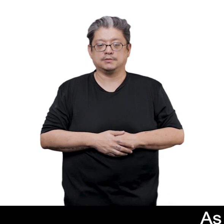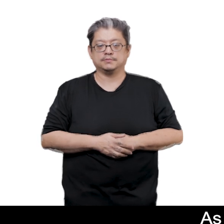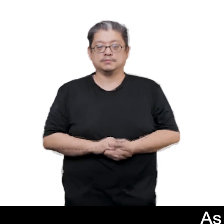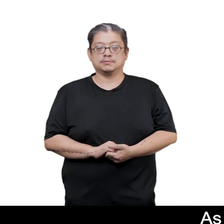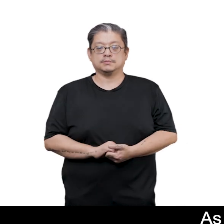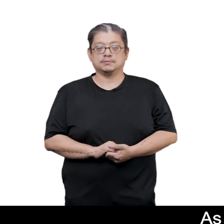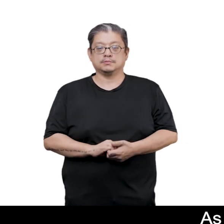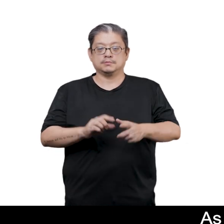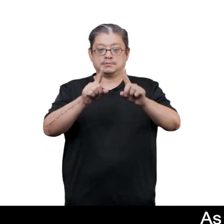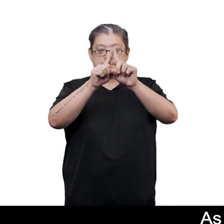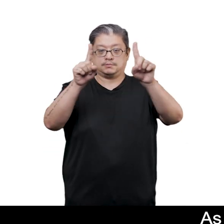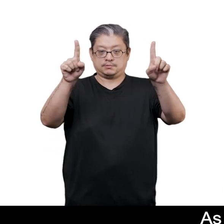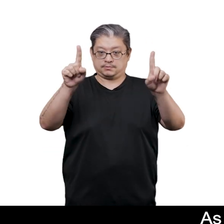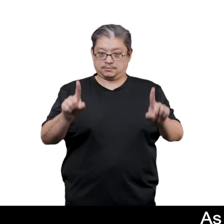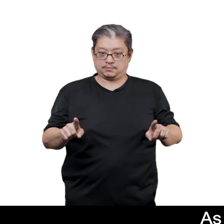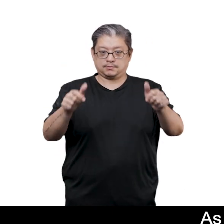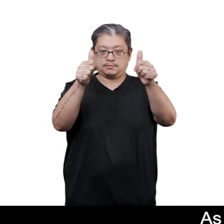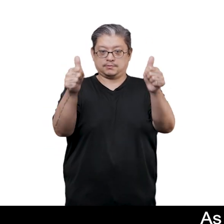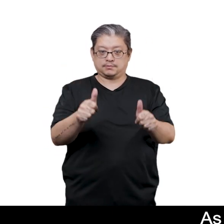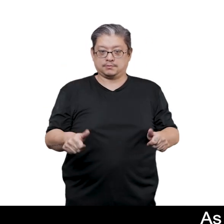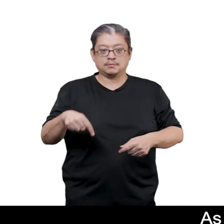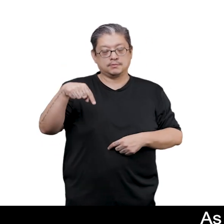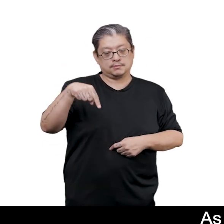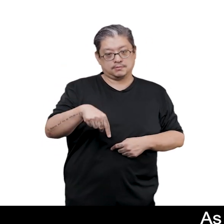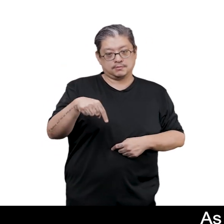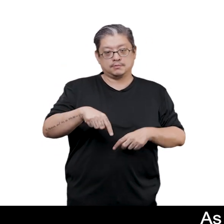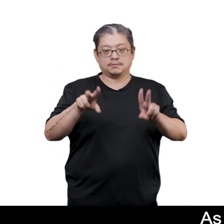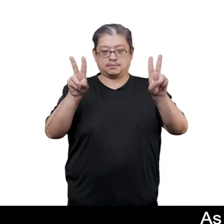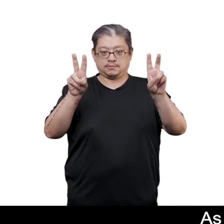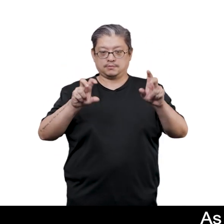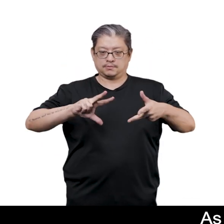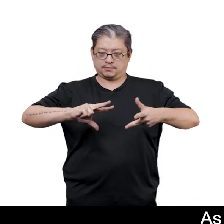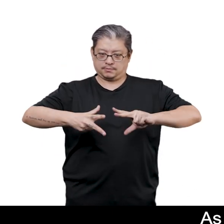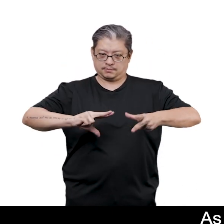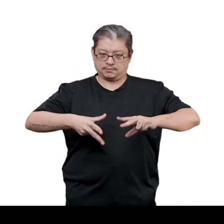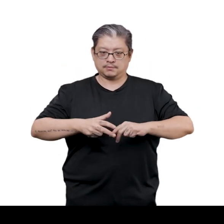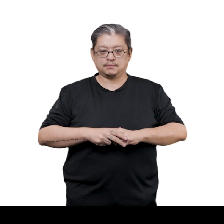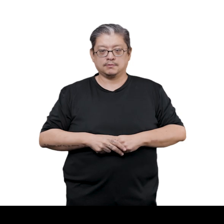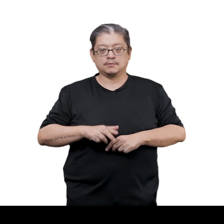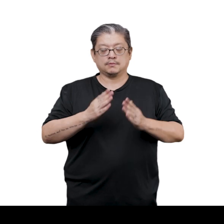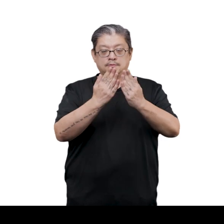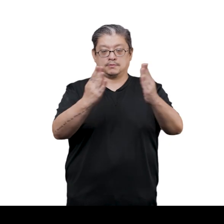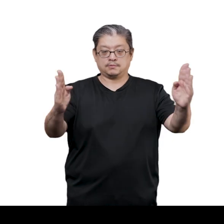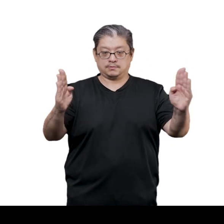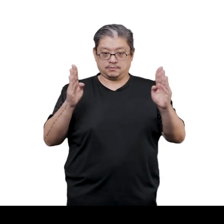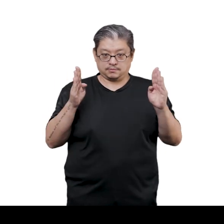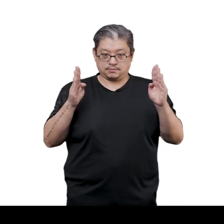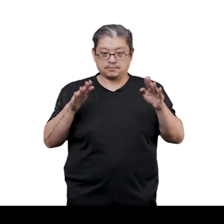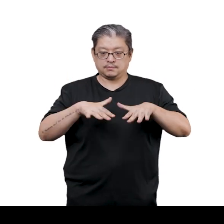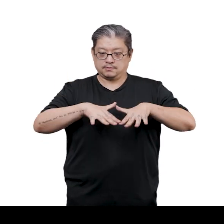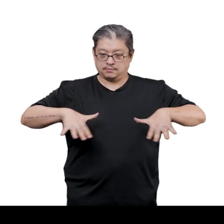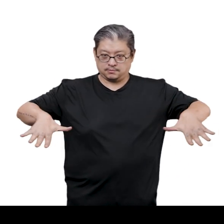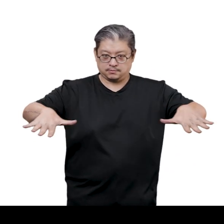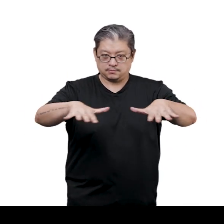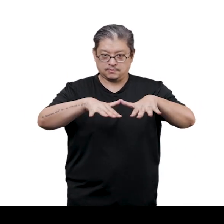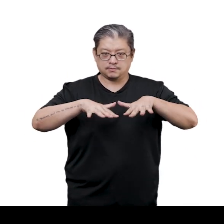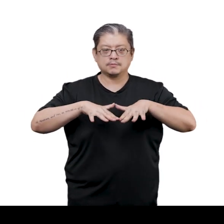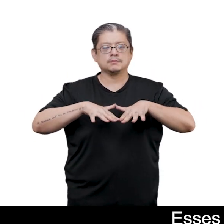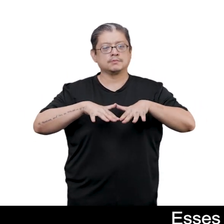As obras que compõem Geometrias estão distribuídas por todo o espaço, tanto nos painéis quanto nas